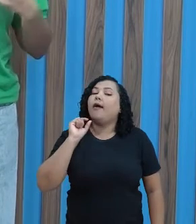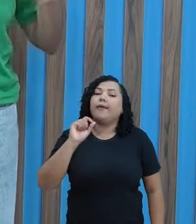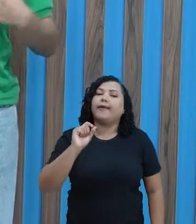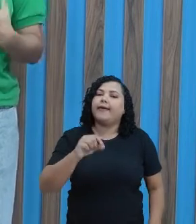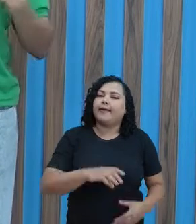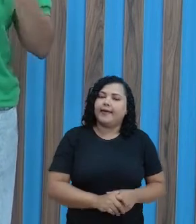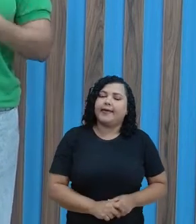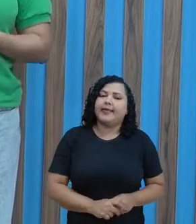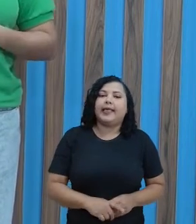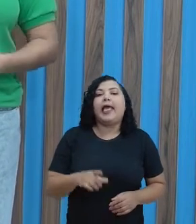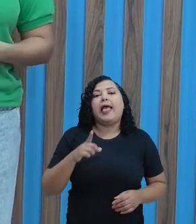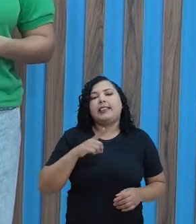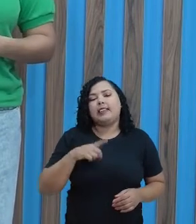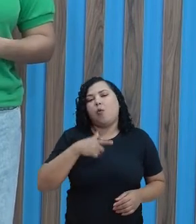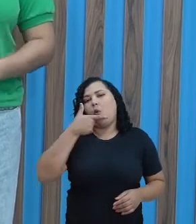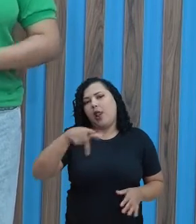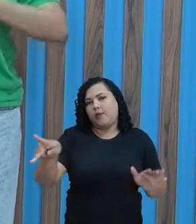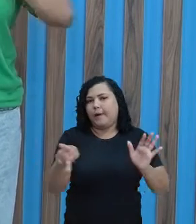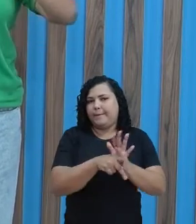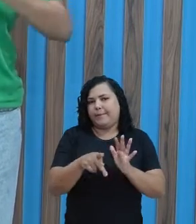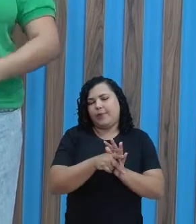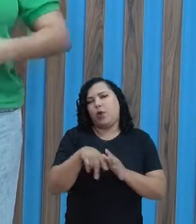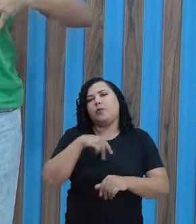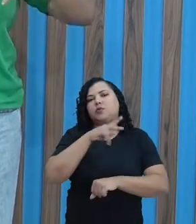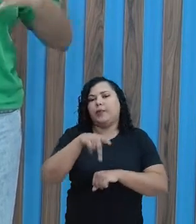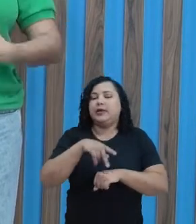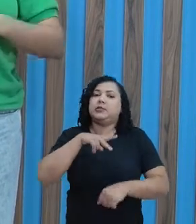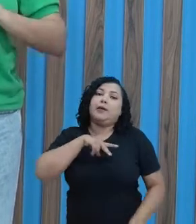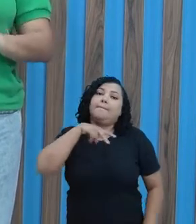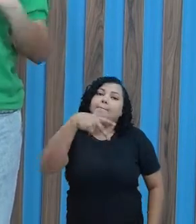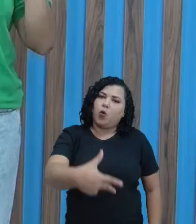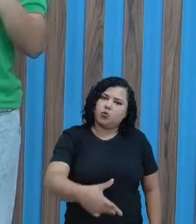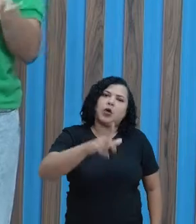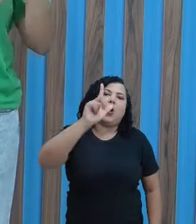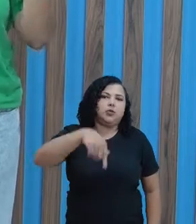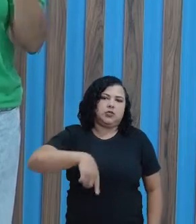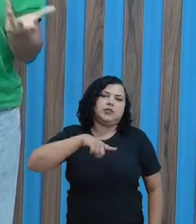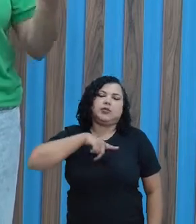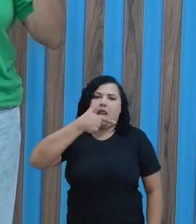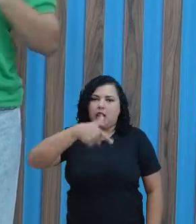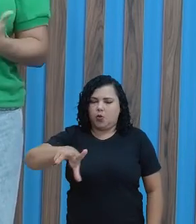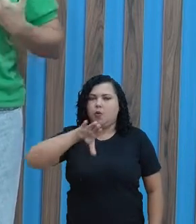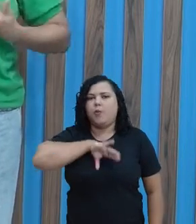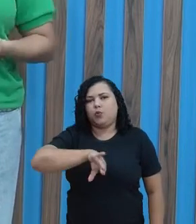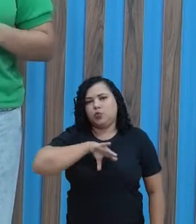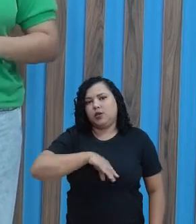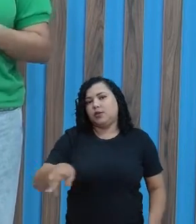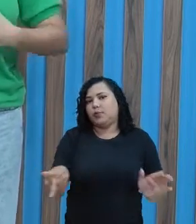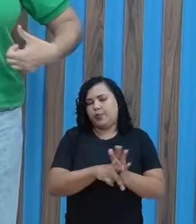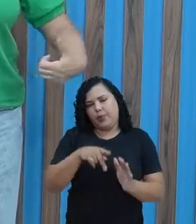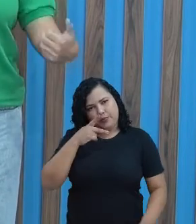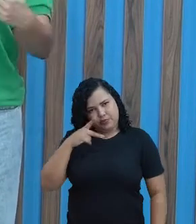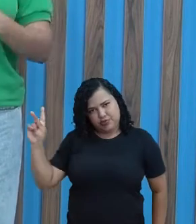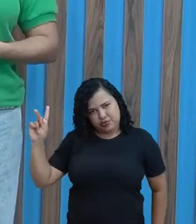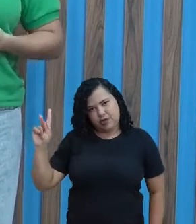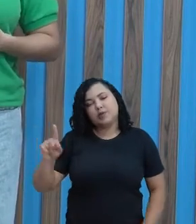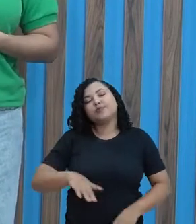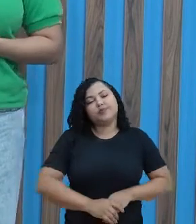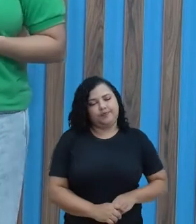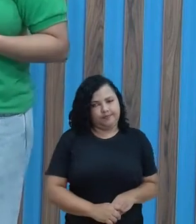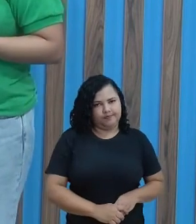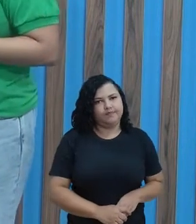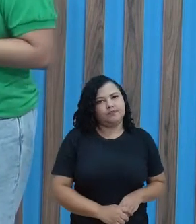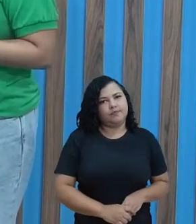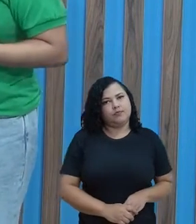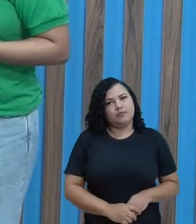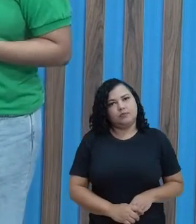você possuir um idioma nacional. E Portugal foi o primeiro a estabelecer a língua portuguesa como o idioma nacional do seu novo Estado,